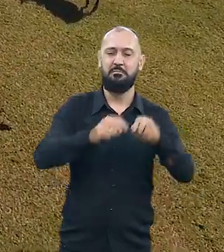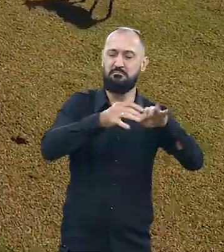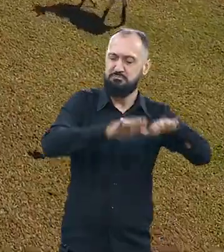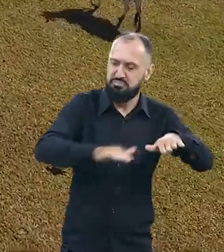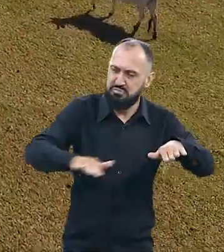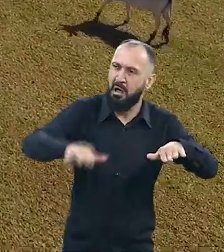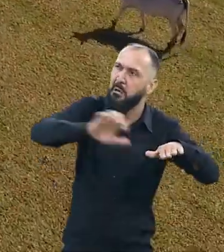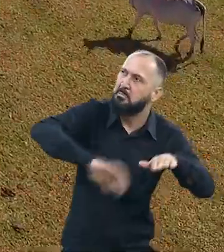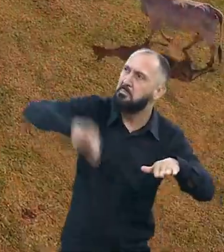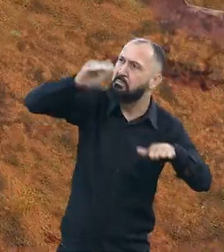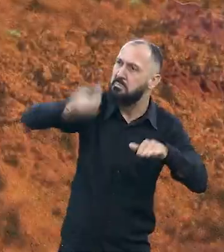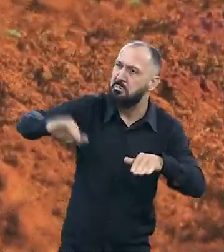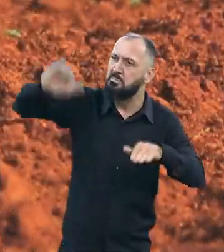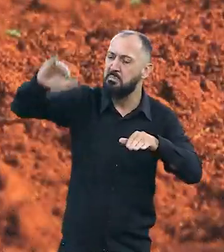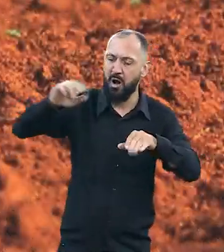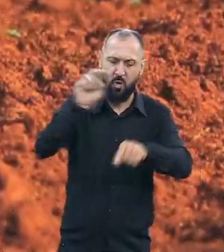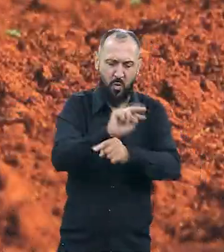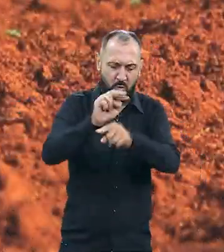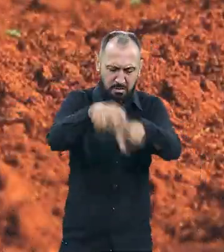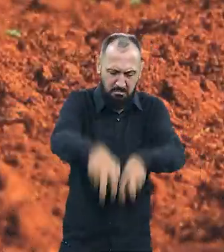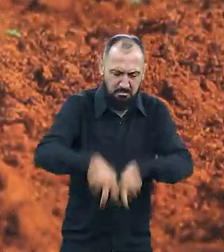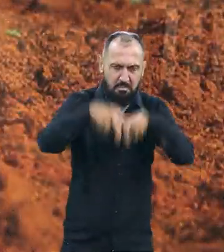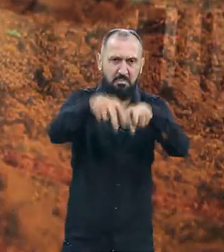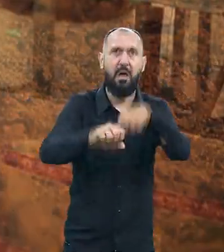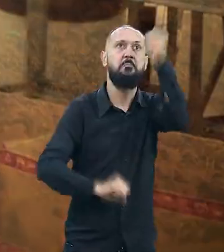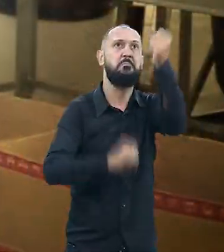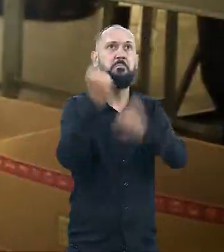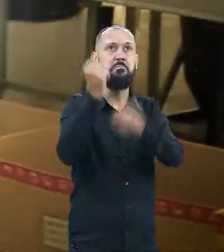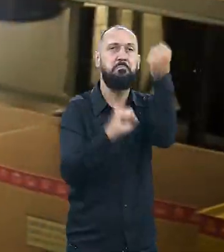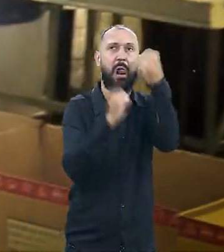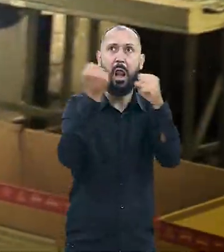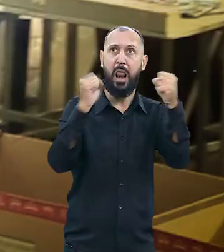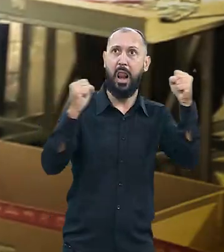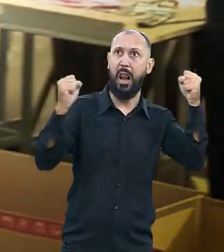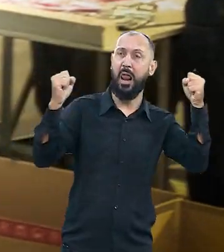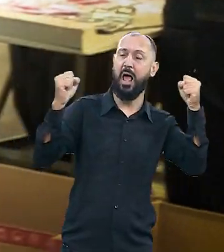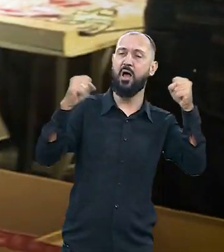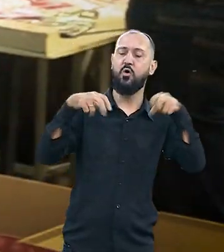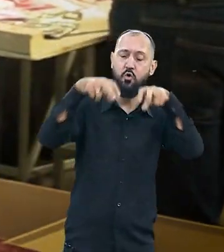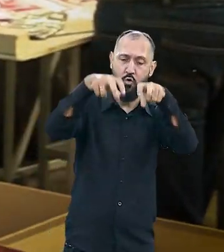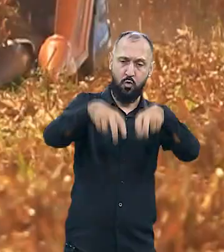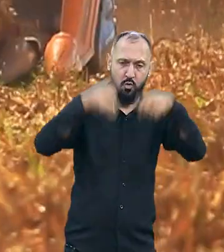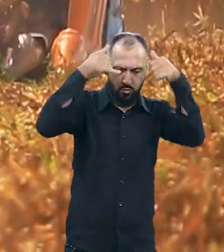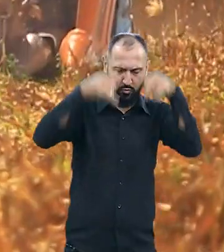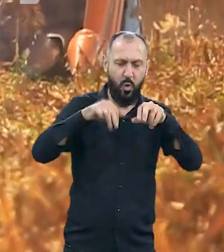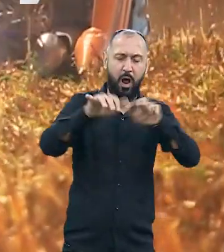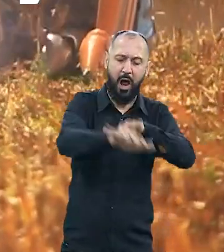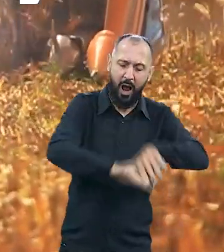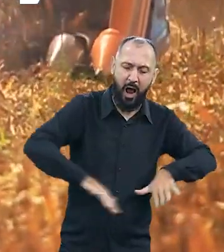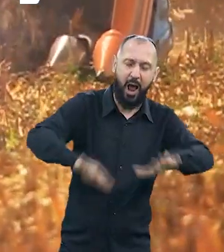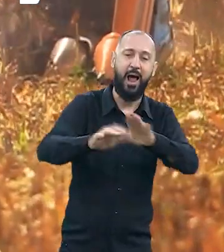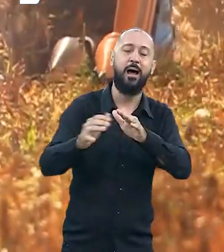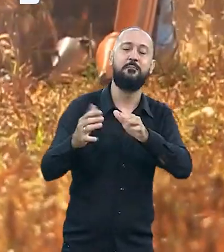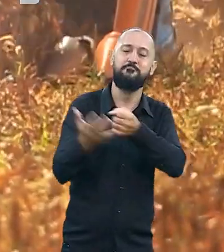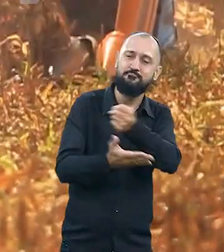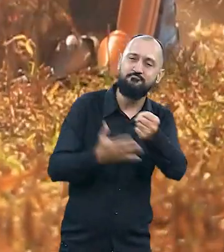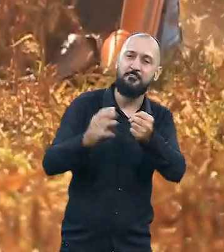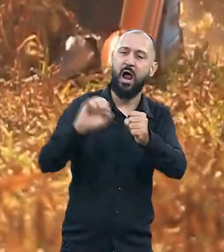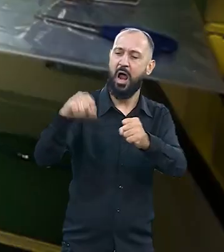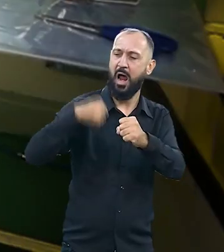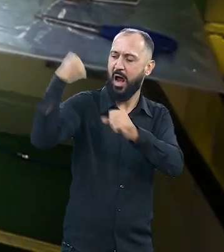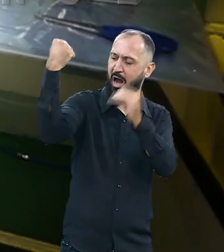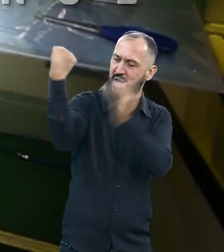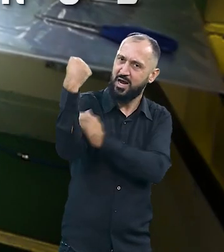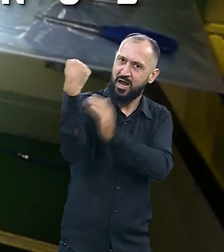Em campos e serras, no trato da terra, na indústria que cresce, ou no agro que é o nosso alicerce,